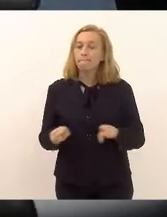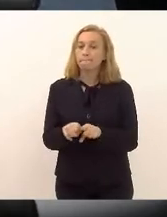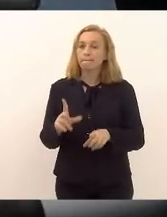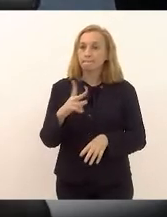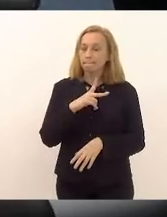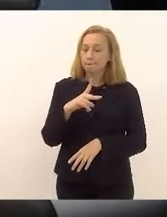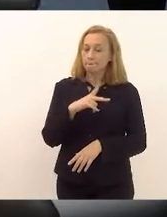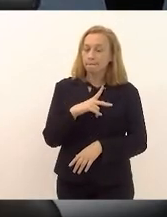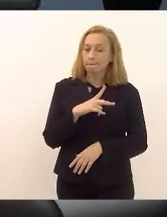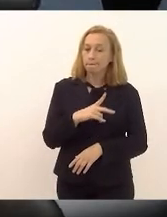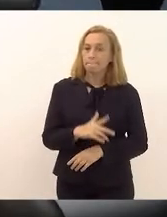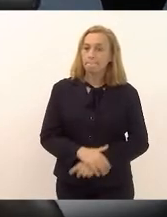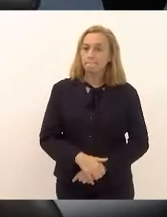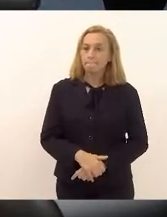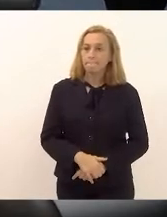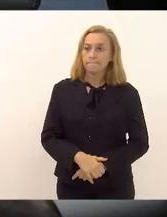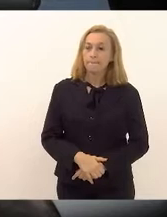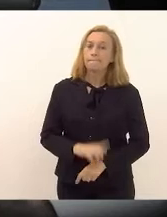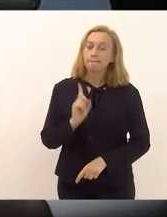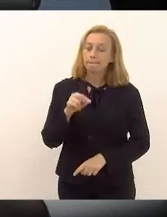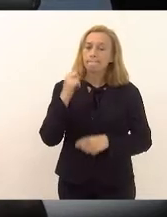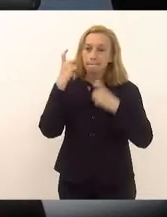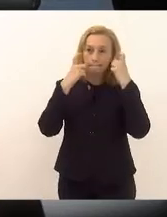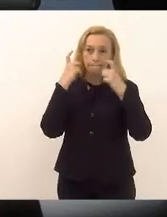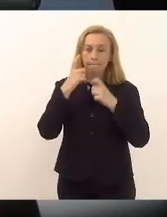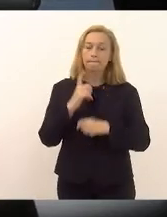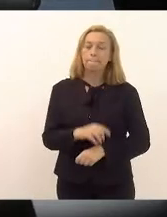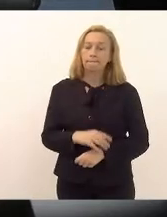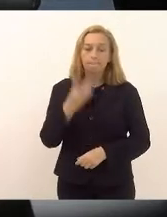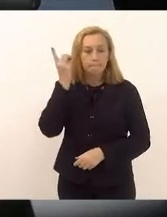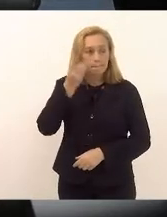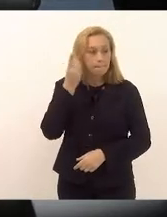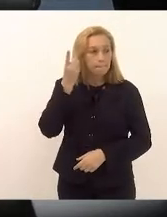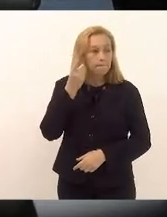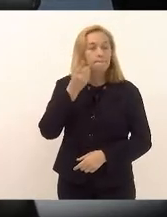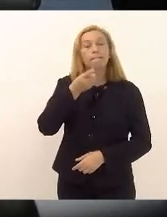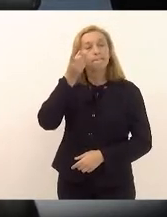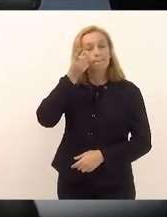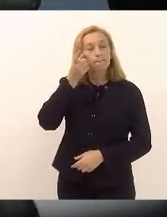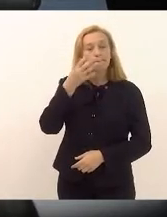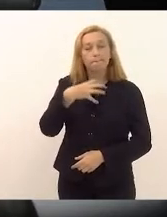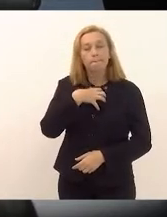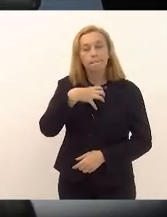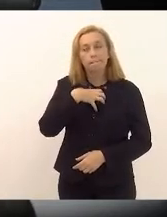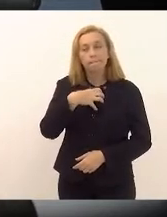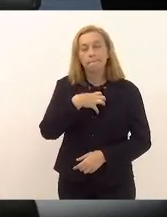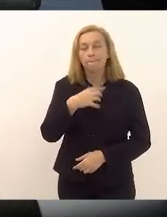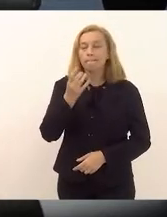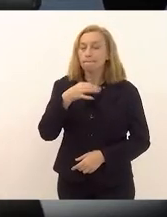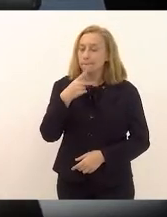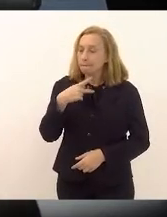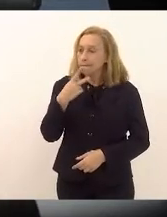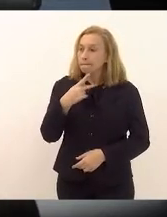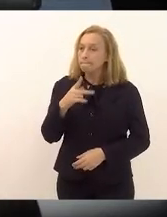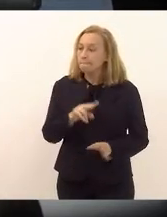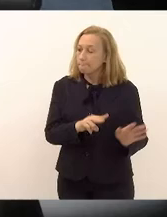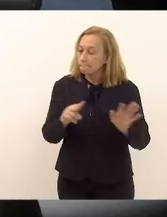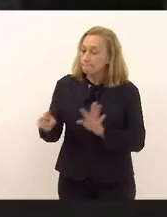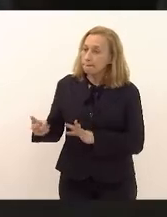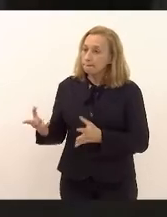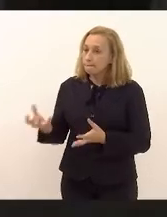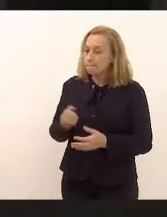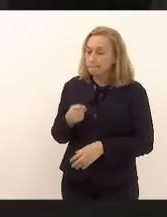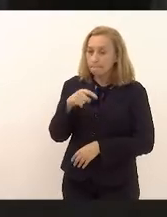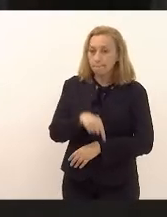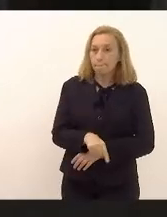privadas é uma preocupação, deputada Lucinha. Então, nesse sentido, até reafirmar, porque essa semana recebemos